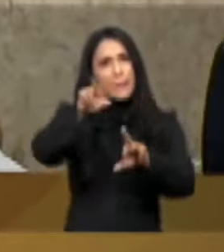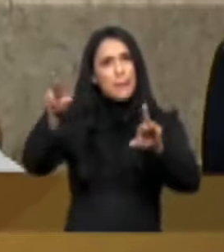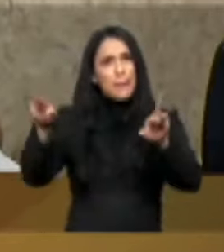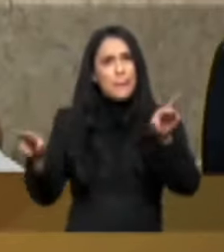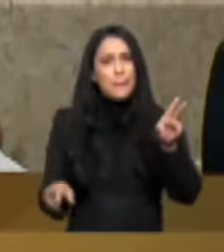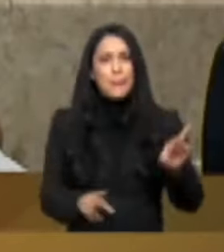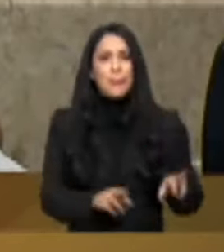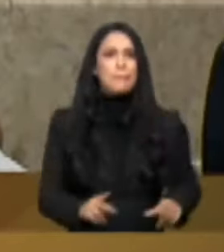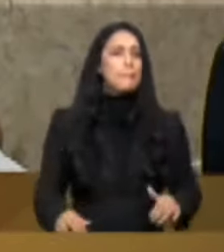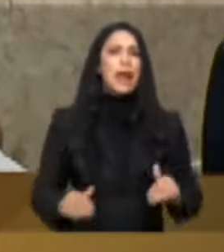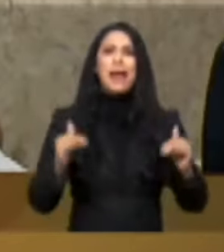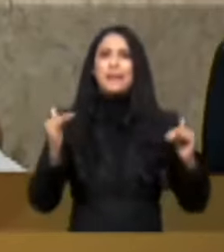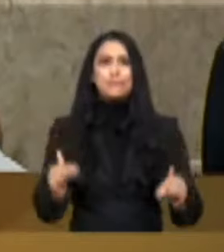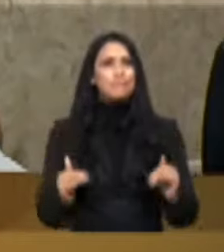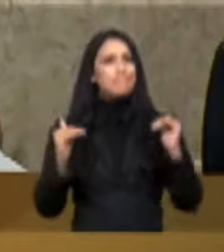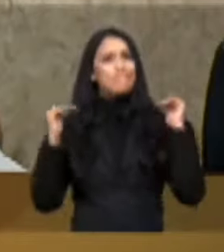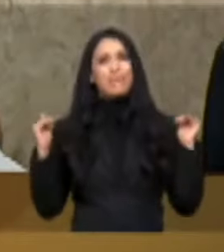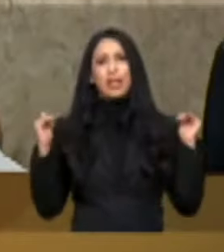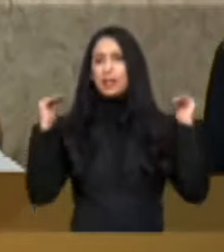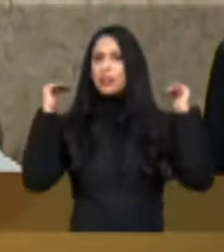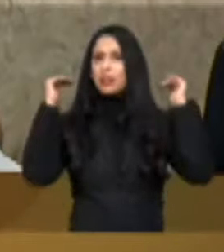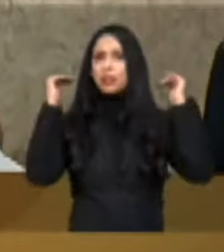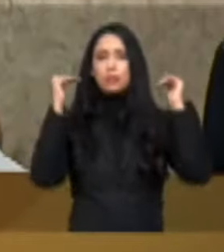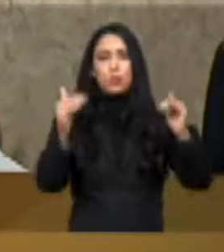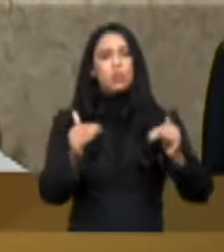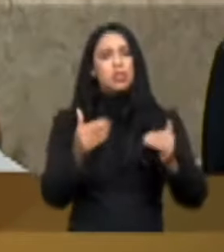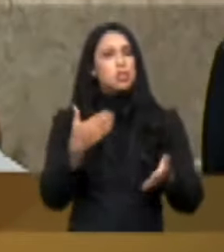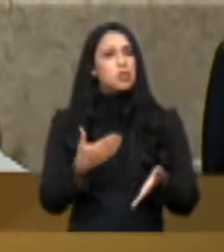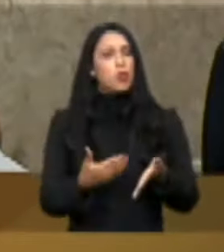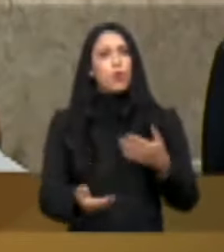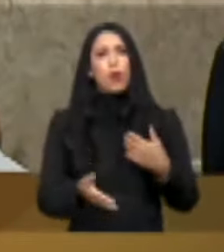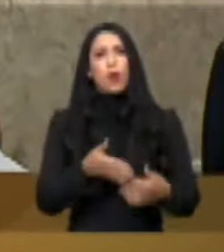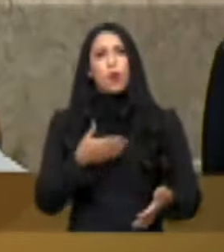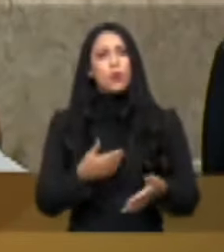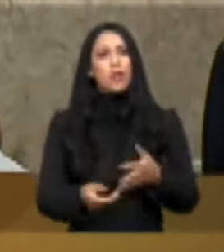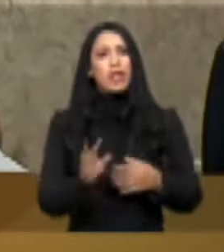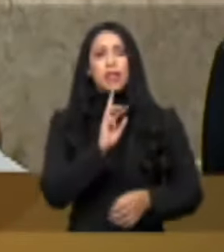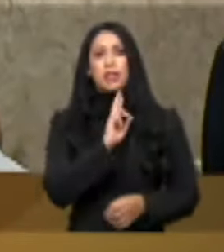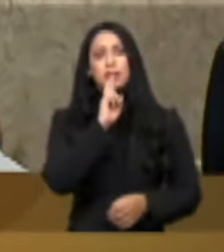acima de qualquer que seja o resultado das eleições.